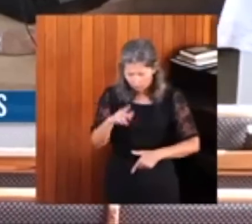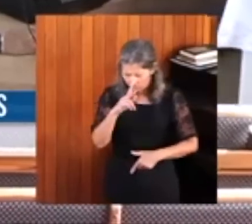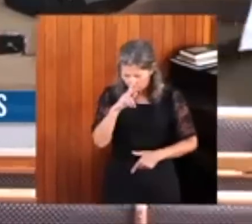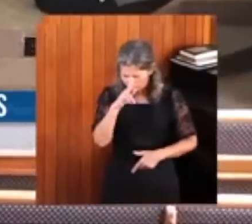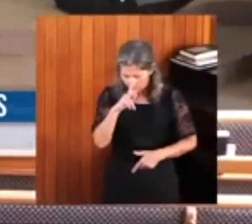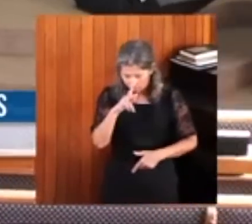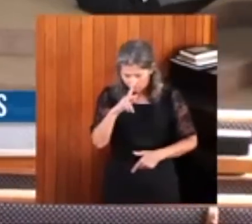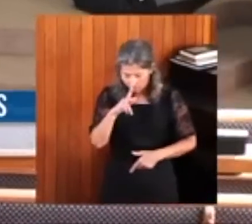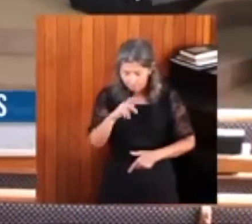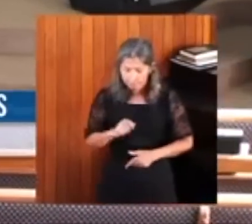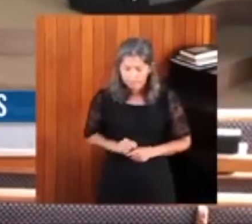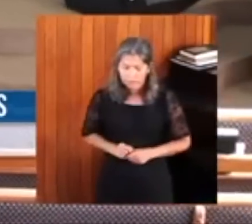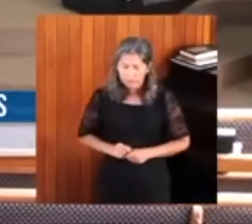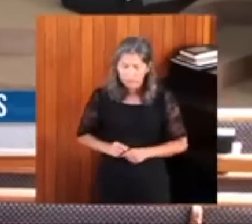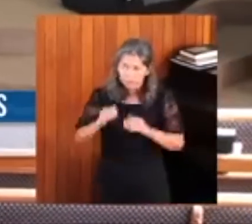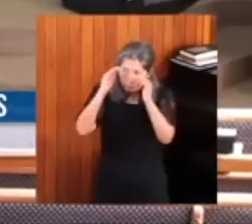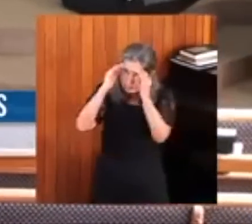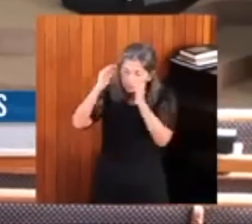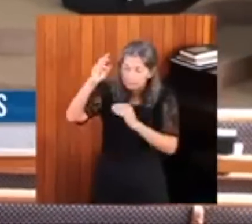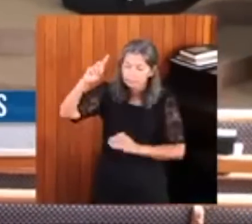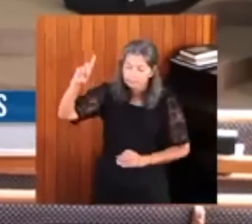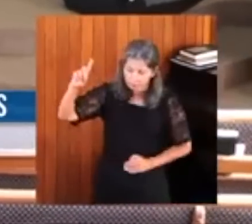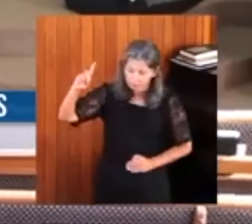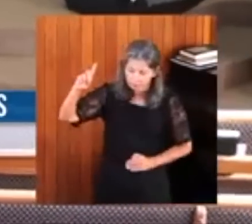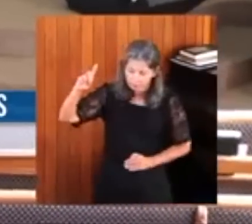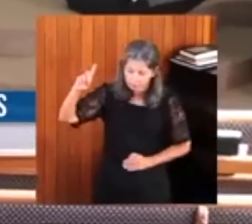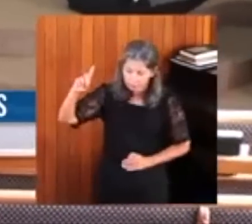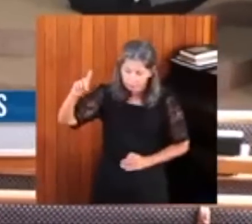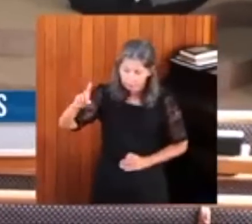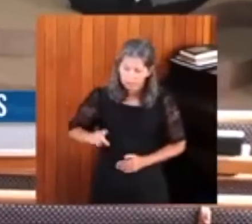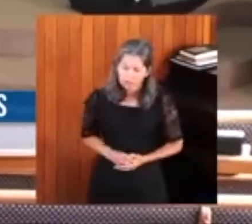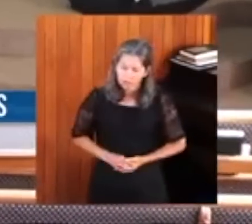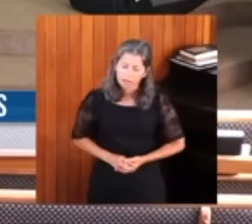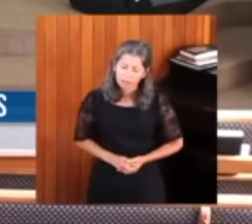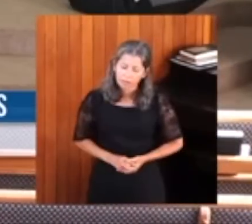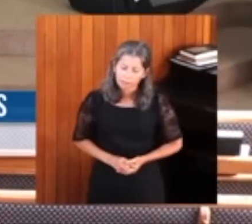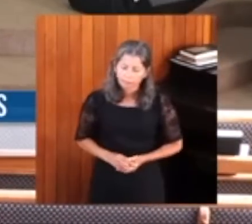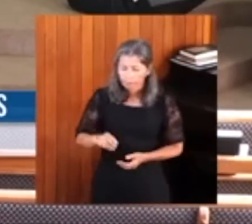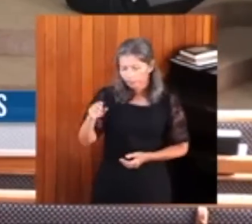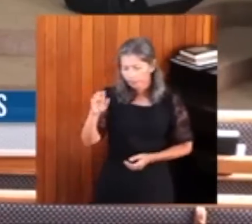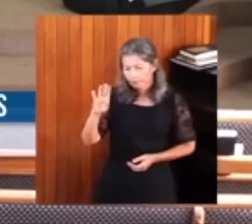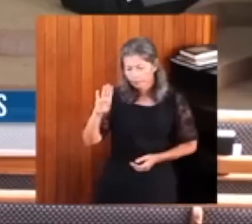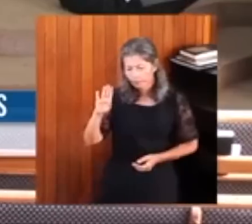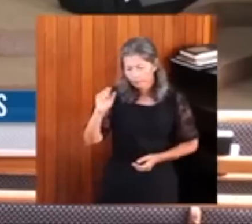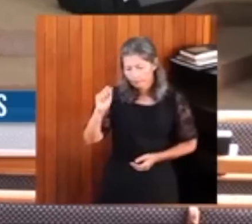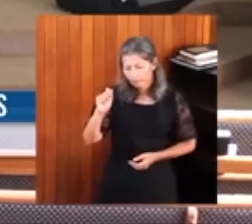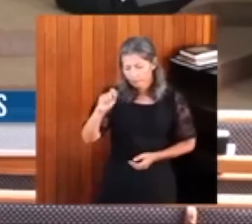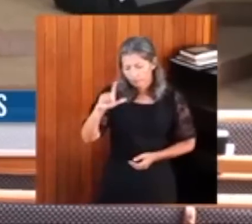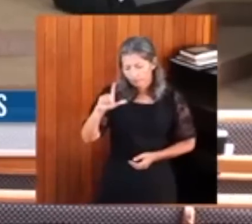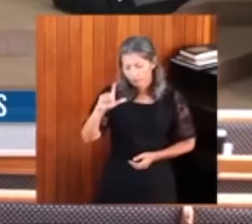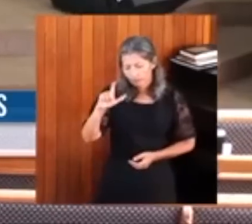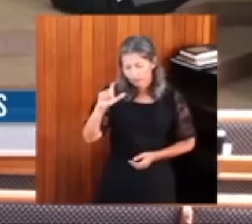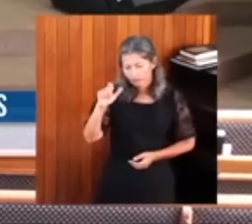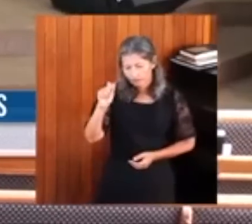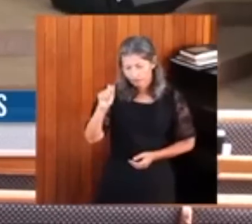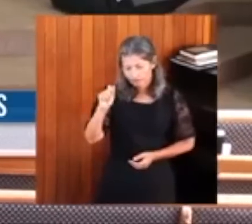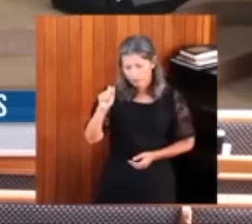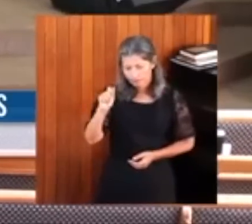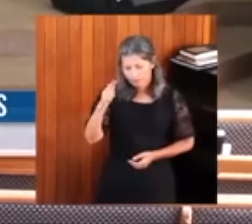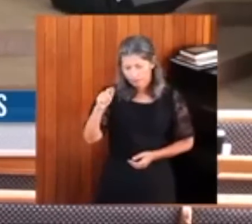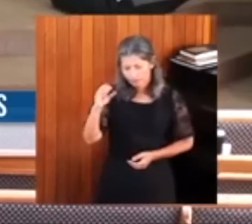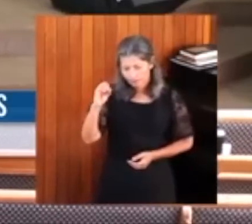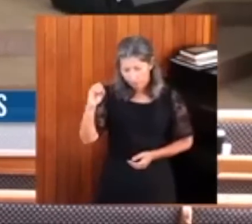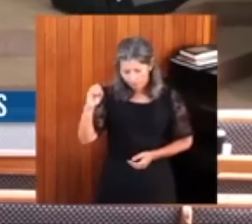foram derrotados pelas armas, vou derrotá-los pela sedução. E aí Balaão sugere que mulheres, ali, prostitutas,